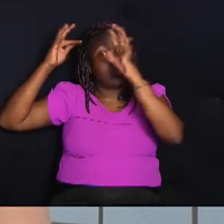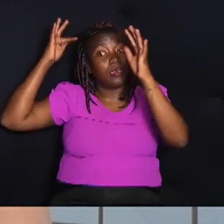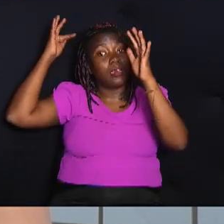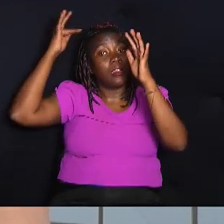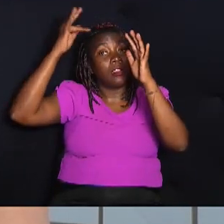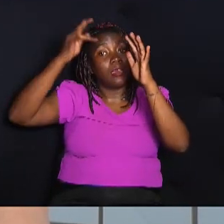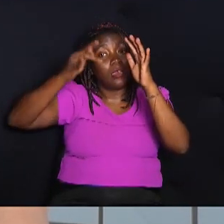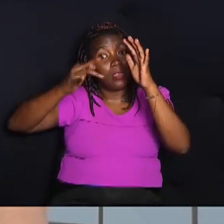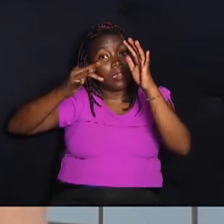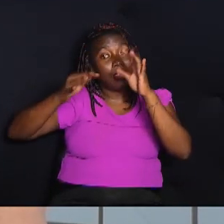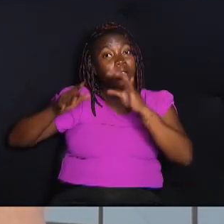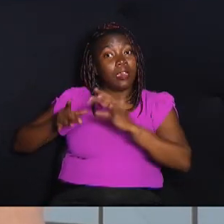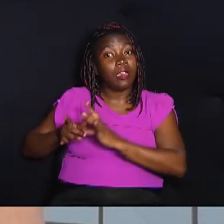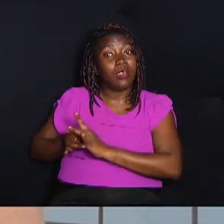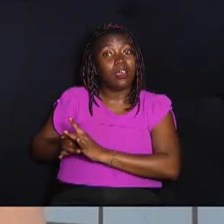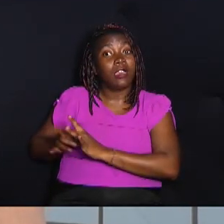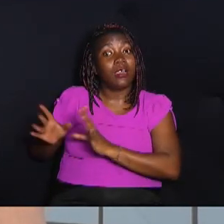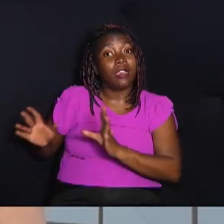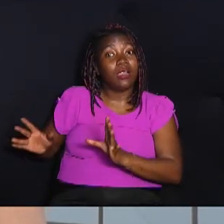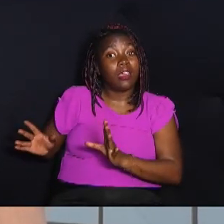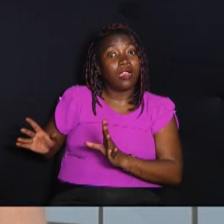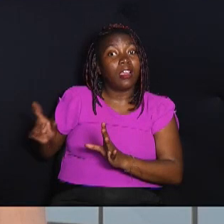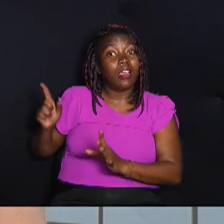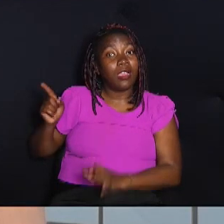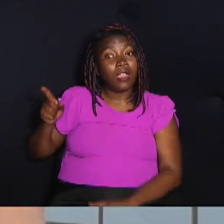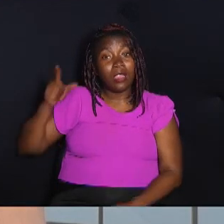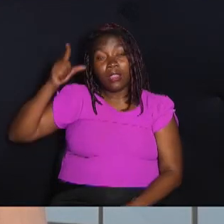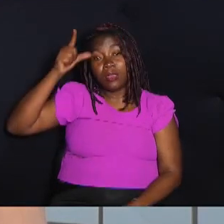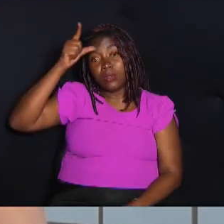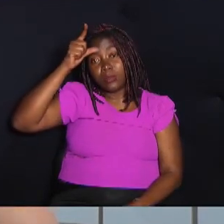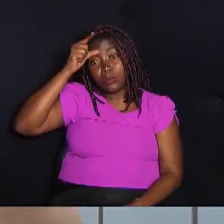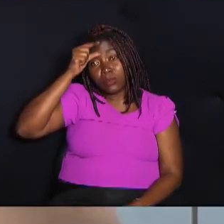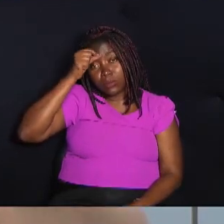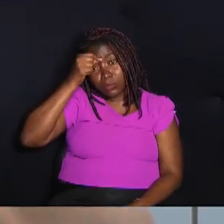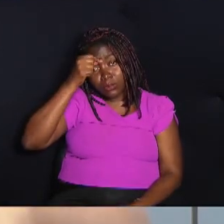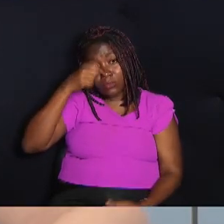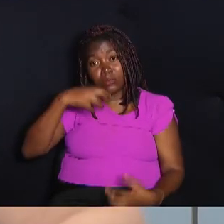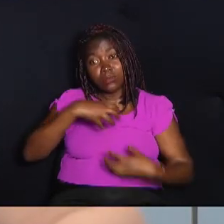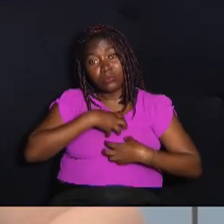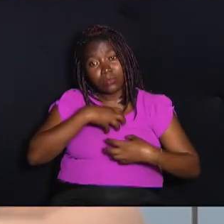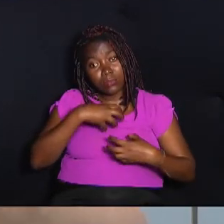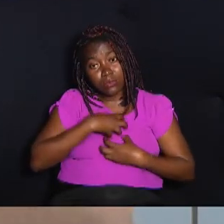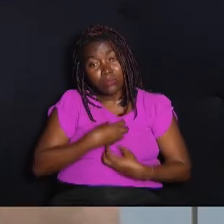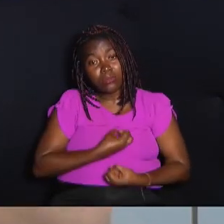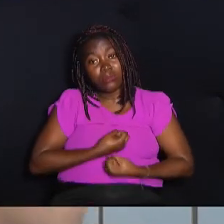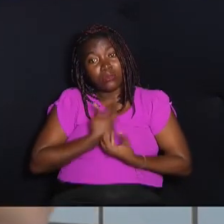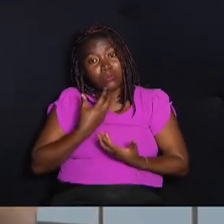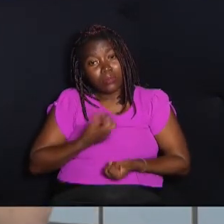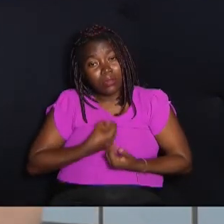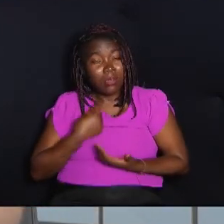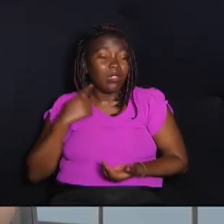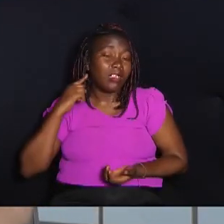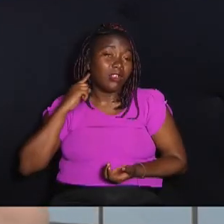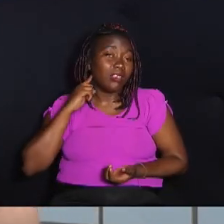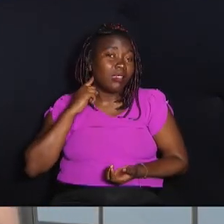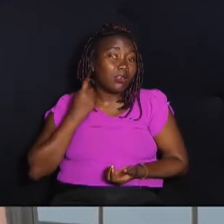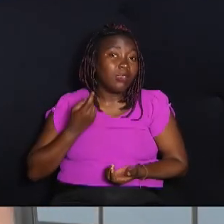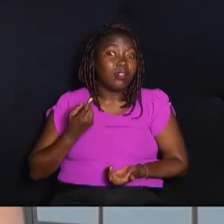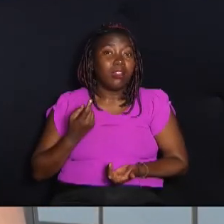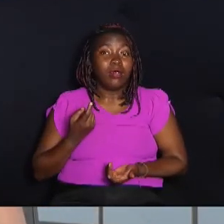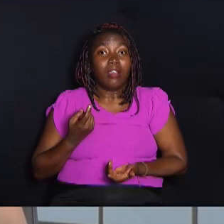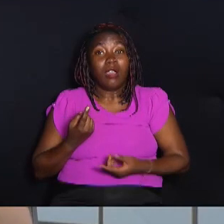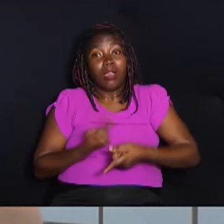dar digamos assim, uma aliviada naqueles lixos emocionais através do esporte ou através de uma